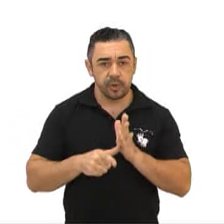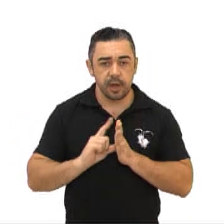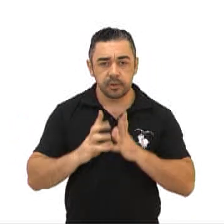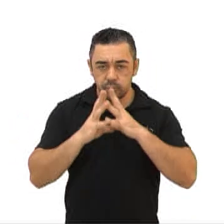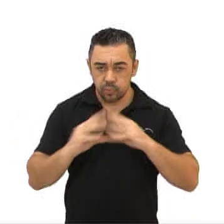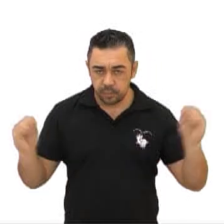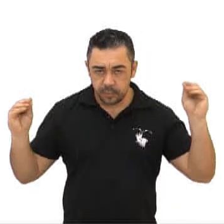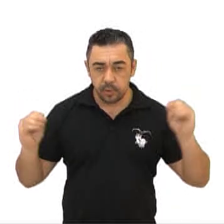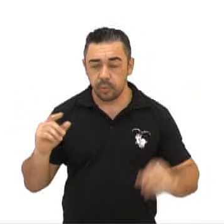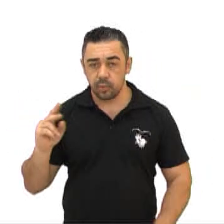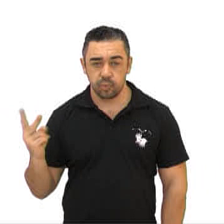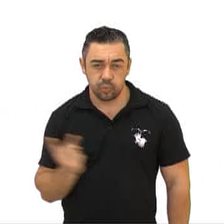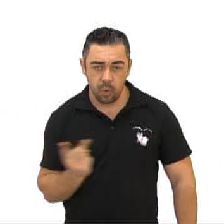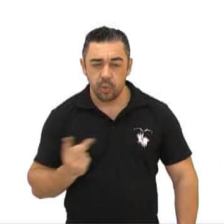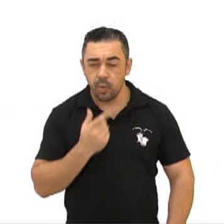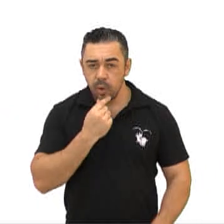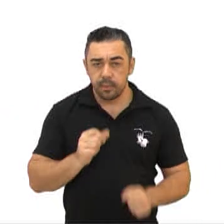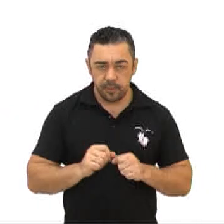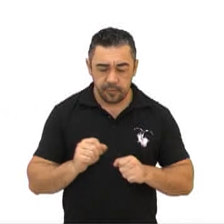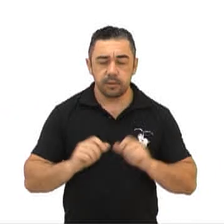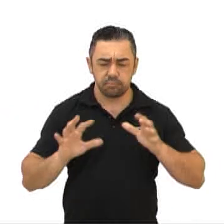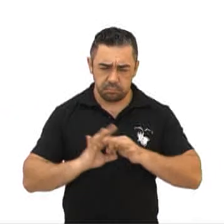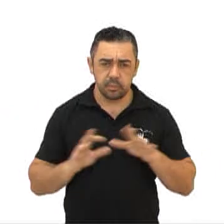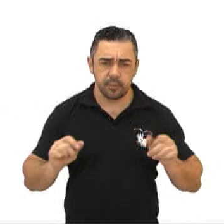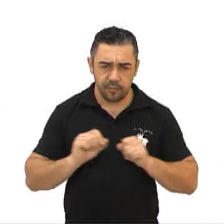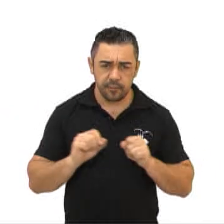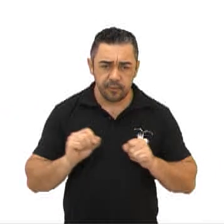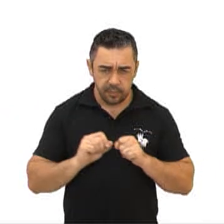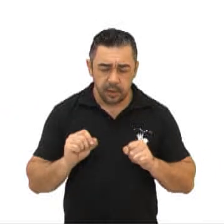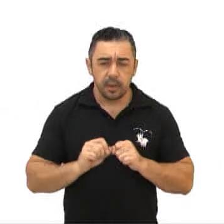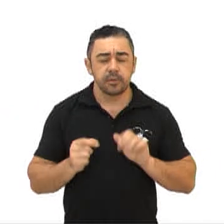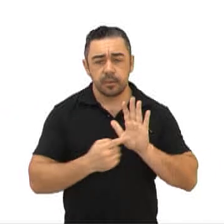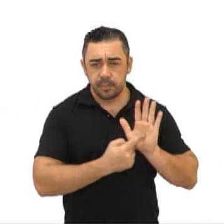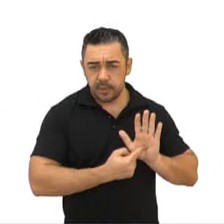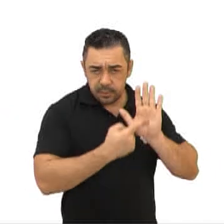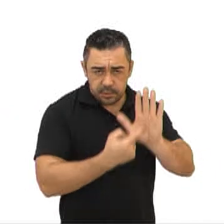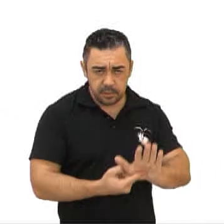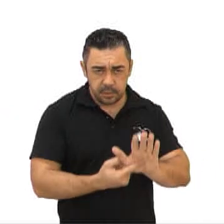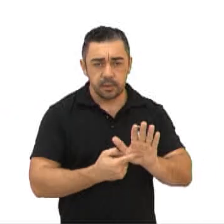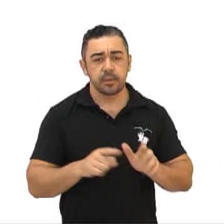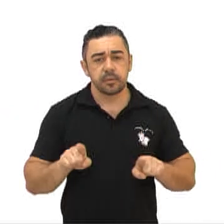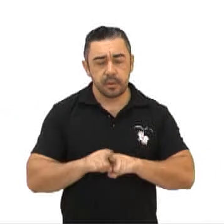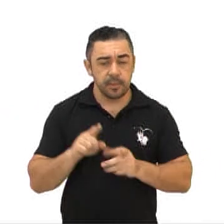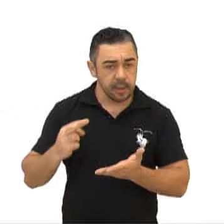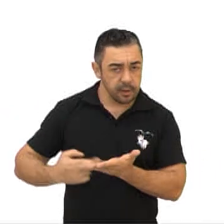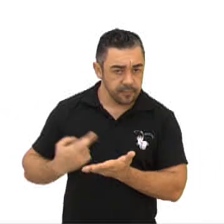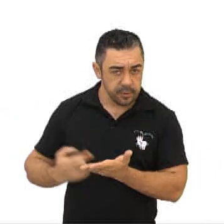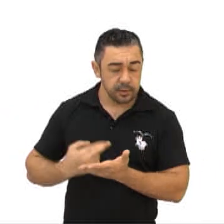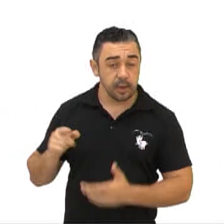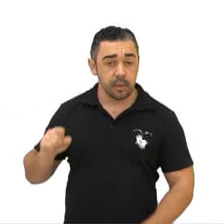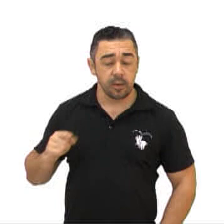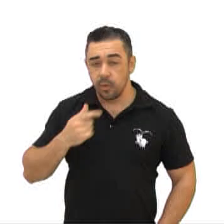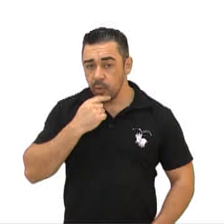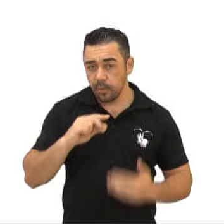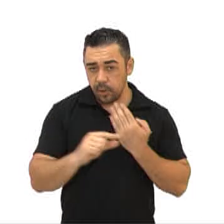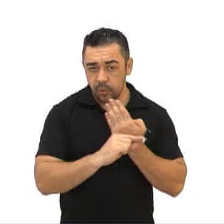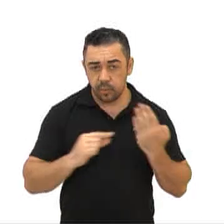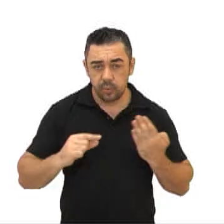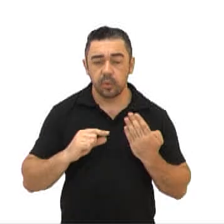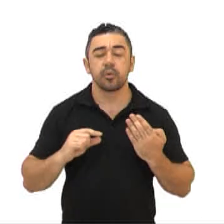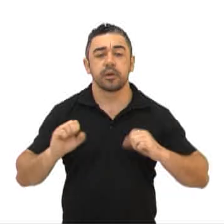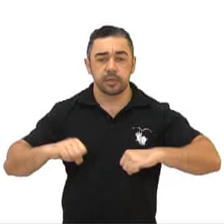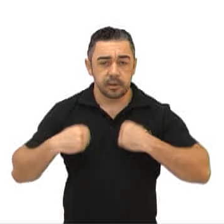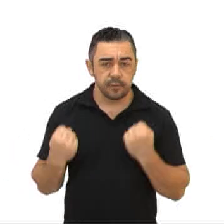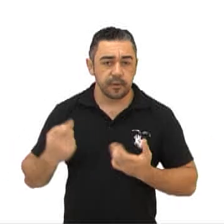sumir. Ele, Duchamp, como diretor do comitê, autorizou que a obra fosse exposta na revista The Blind Man. Duchamp defendeu o direito de Richard